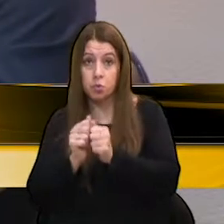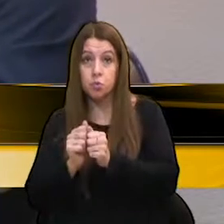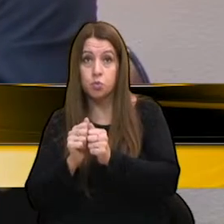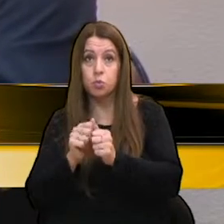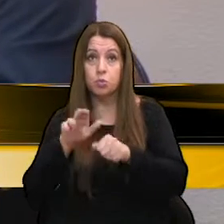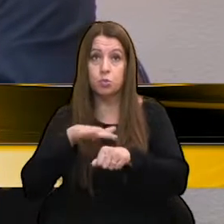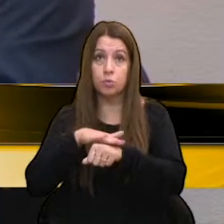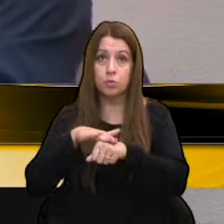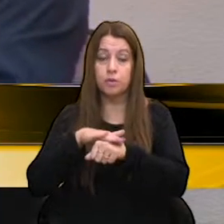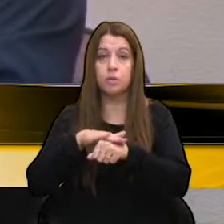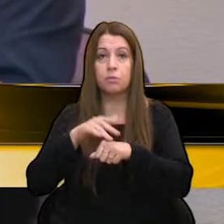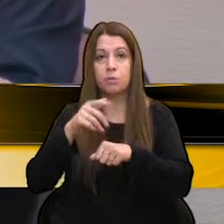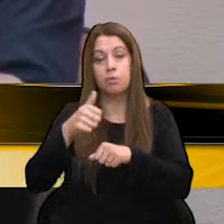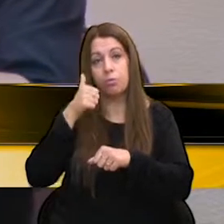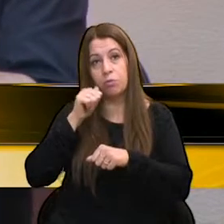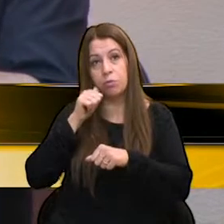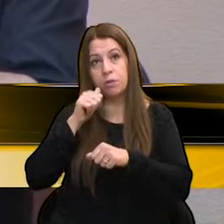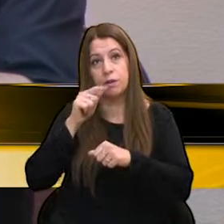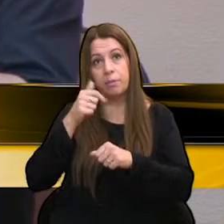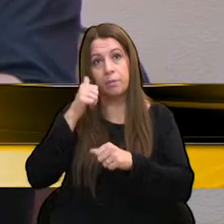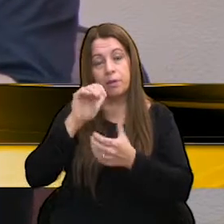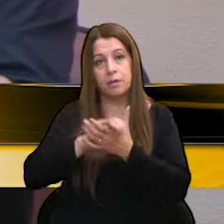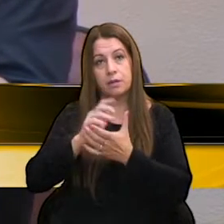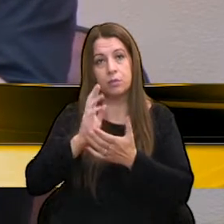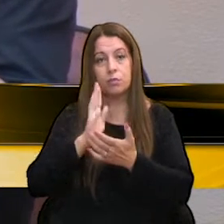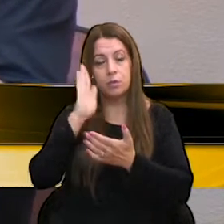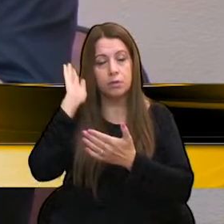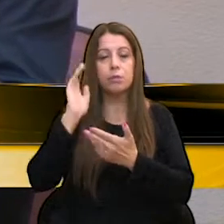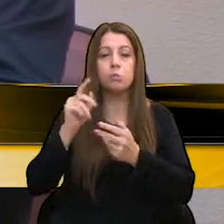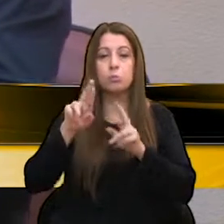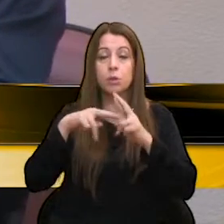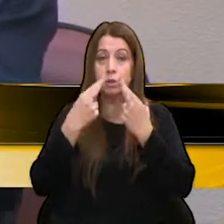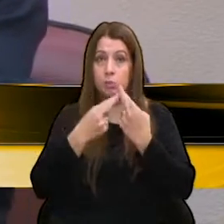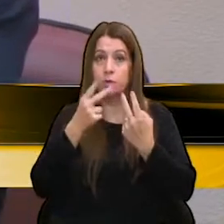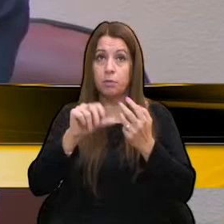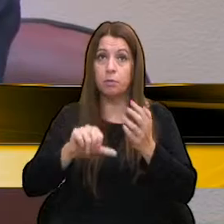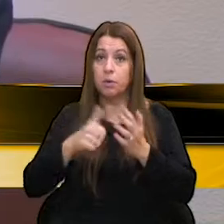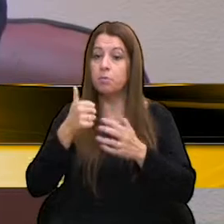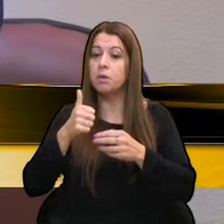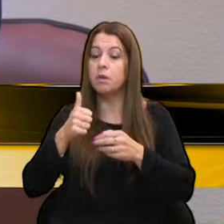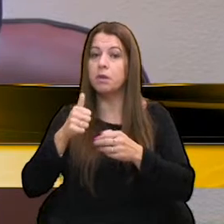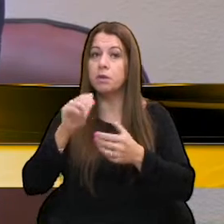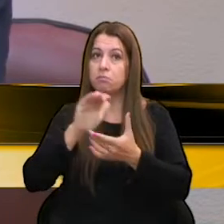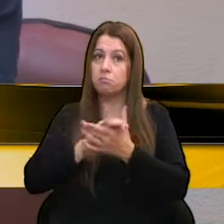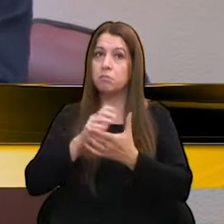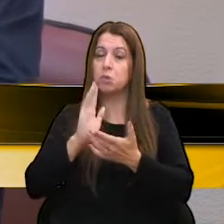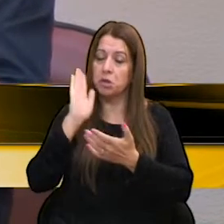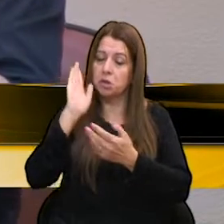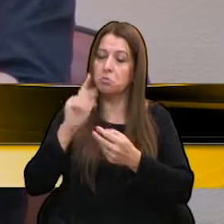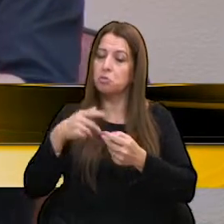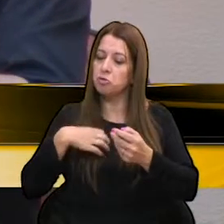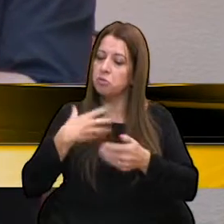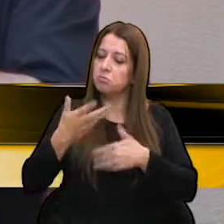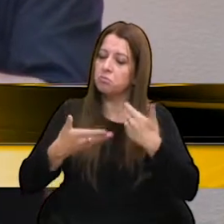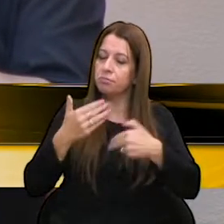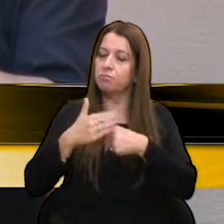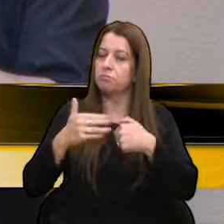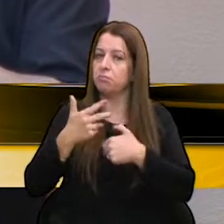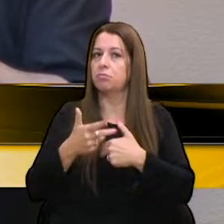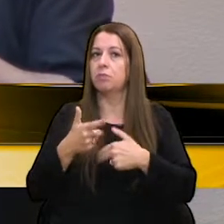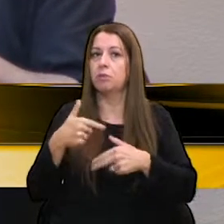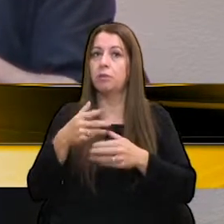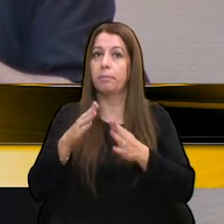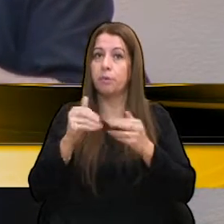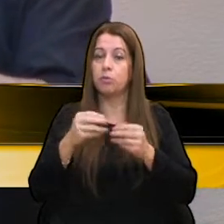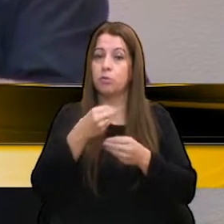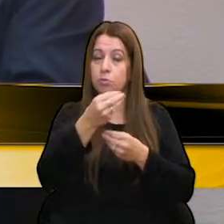nós avisamos previamente que as mães iriam juntas numa audiência com a primeira-dama. A primeira-dama nos atendeu de forma muito cordial, entregamos